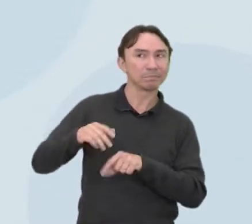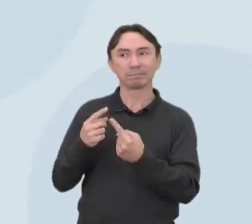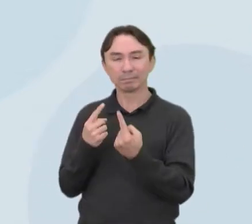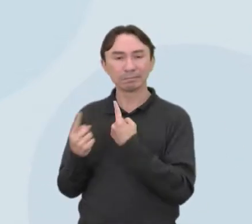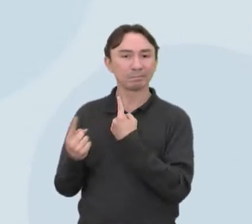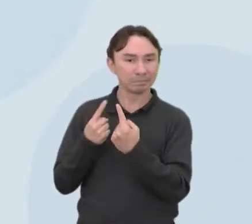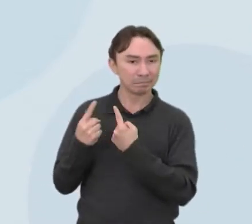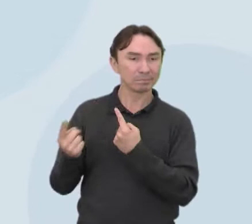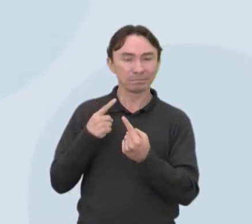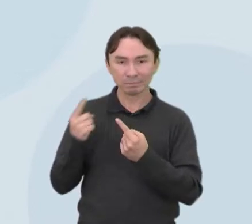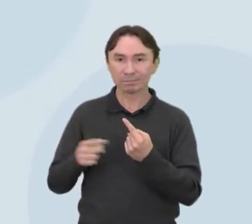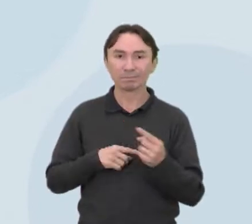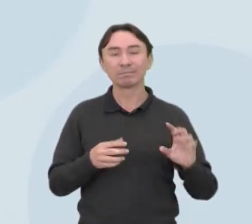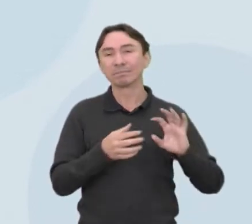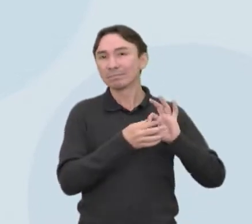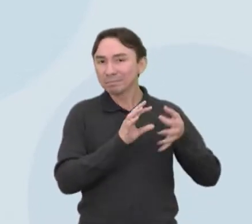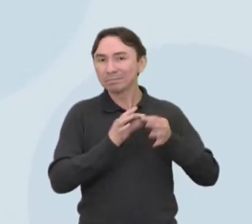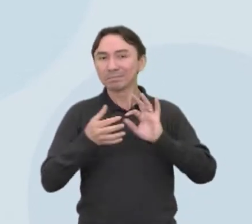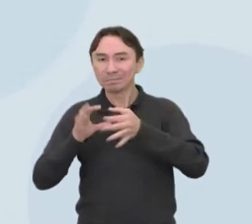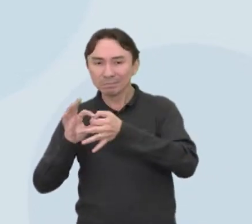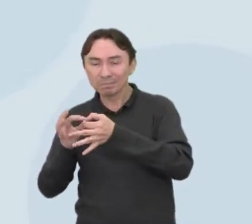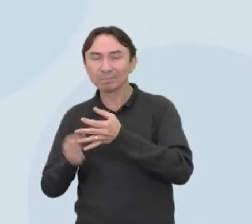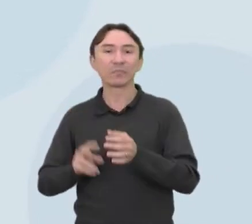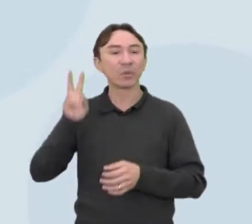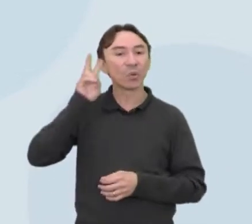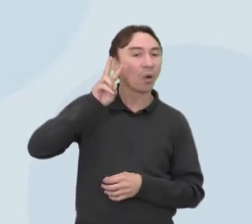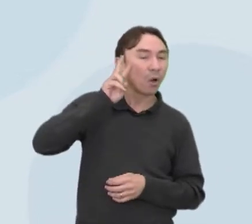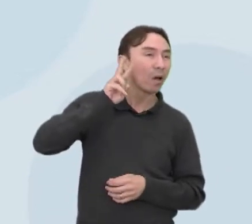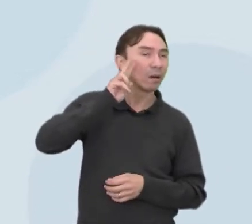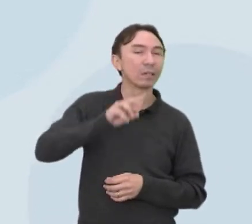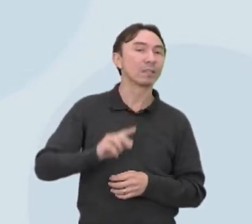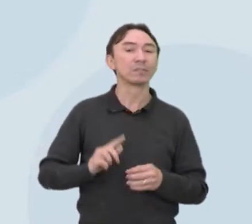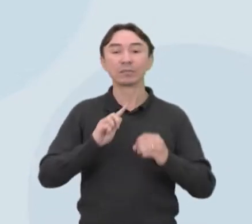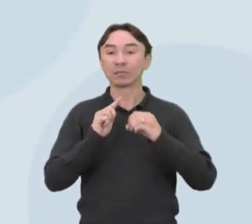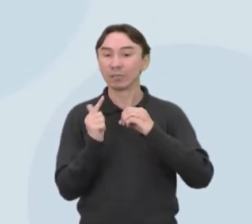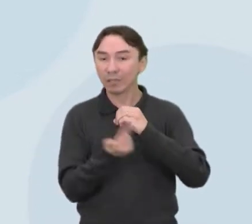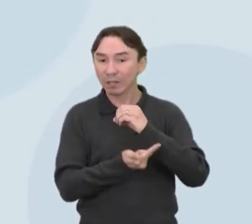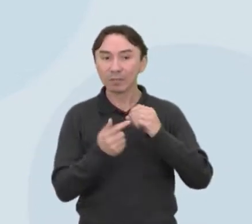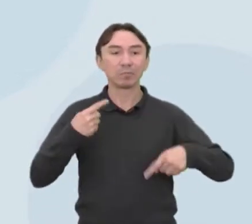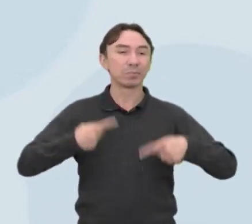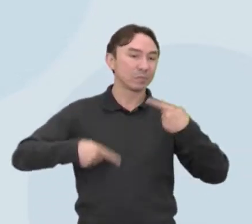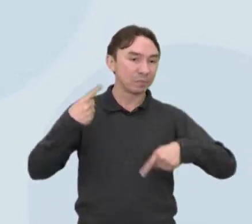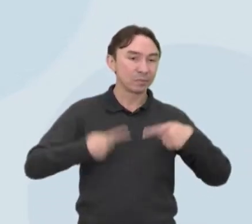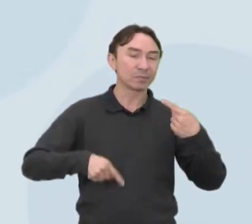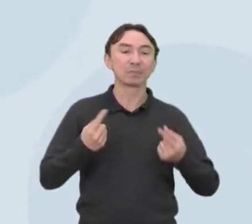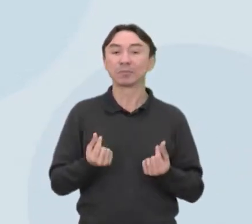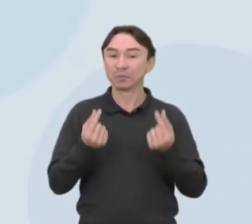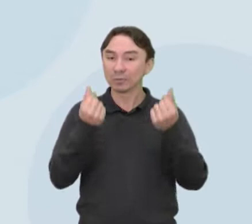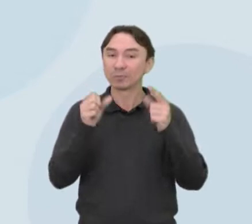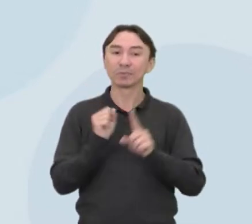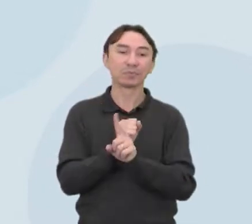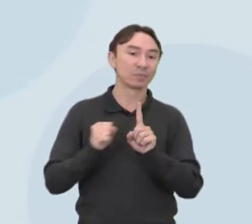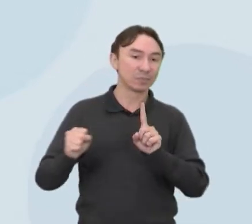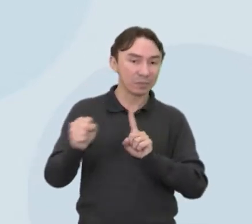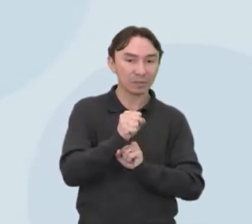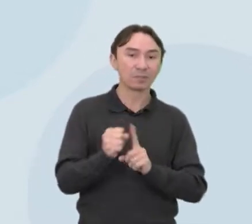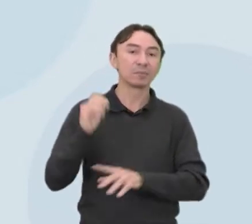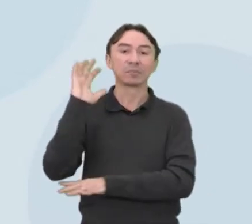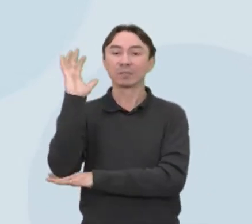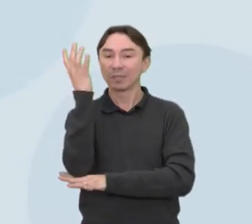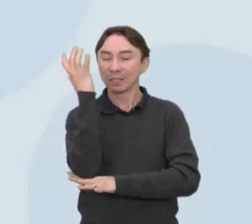históricas, geográficas, políticas, econômicas, sociais, ambientais e culturais de